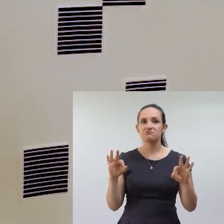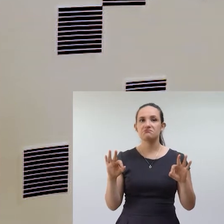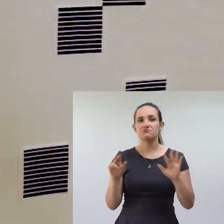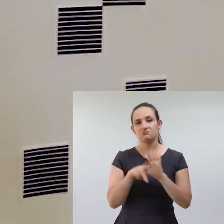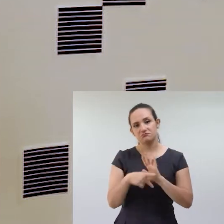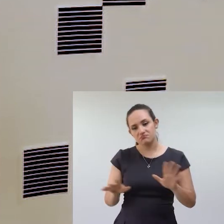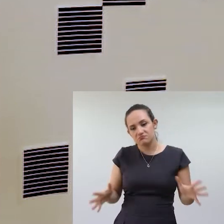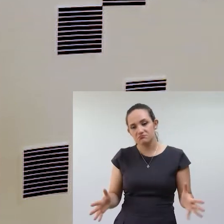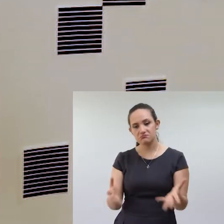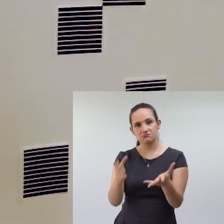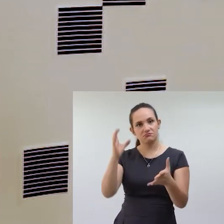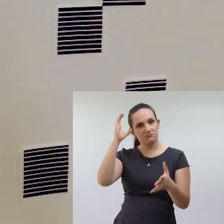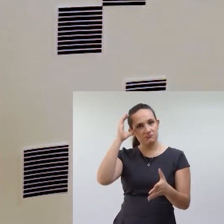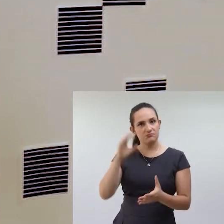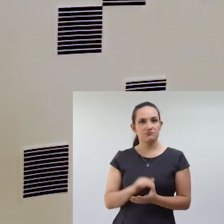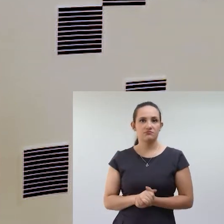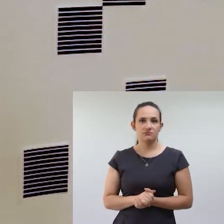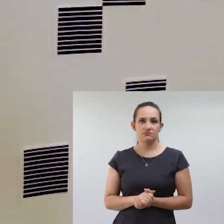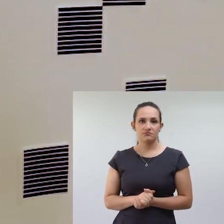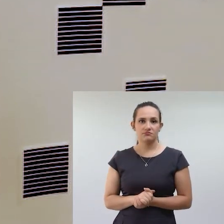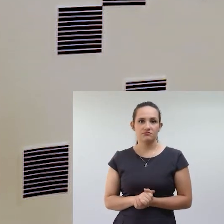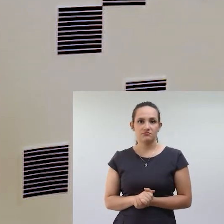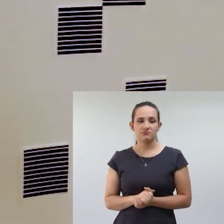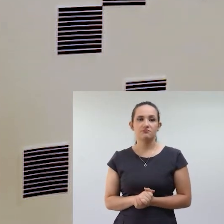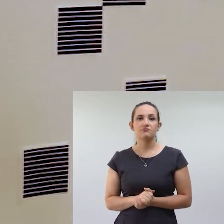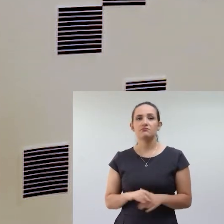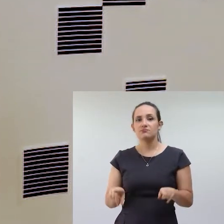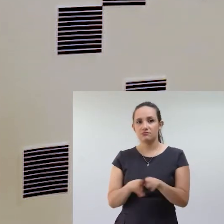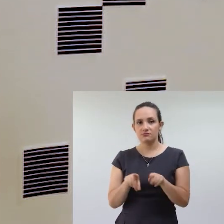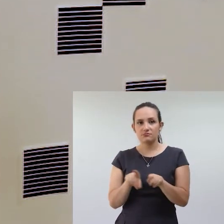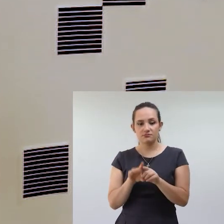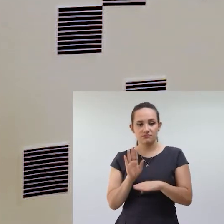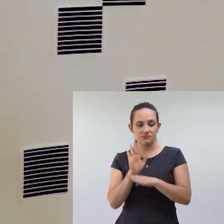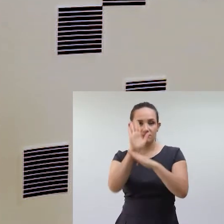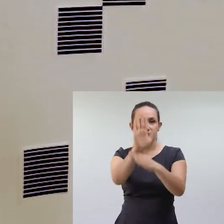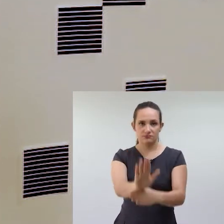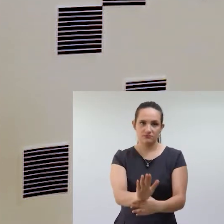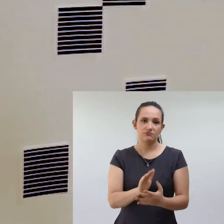efetivamente na parte de conscientização e também na assistência